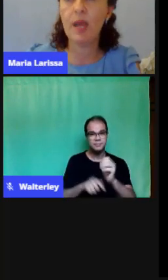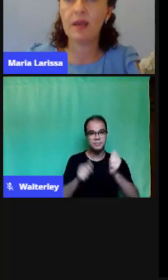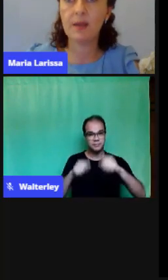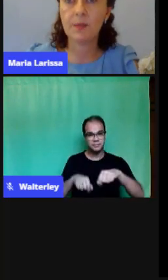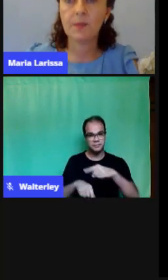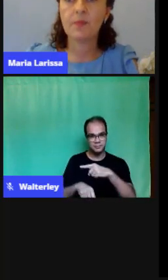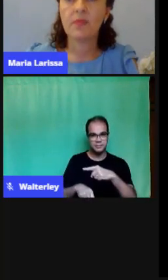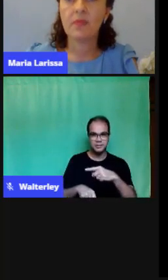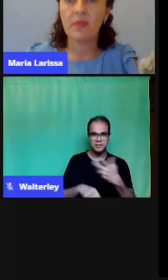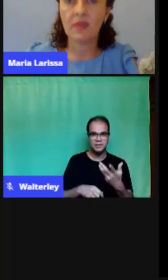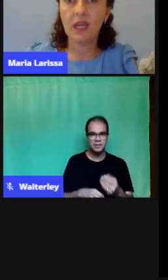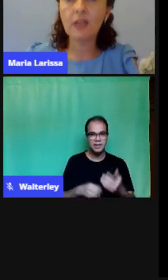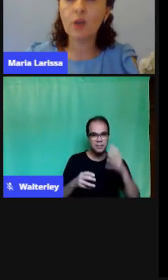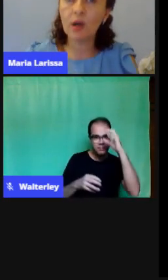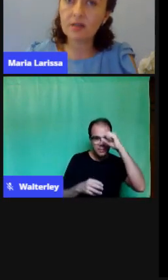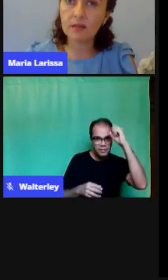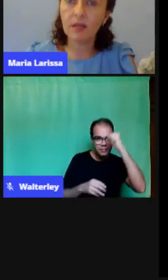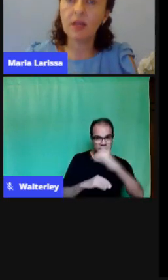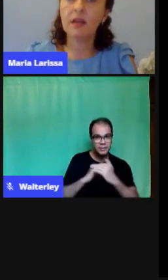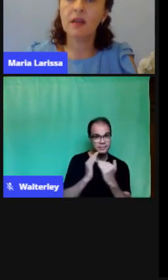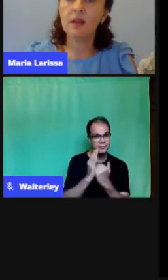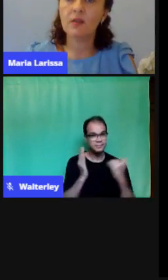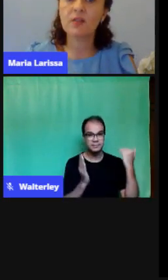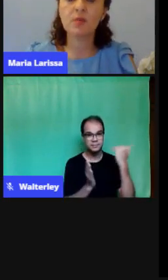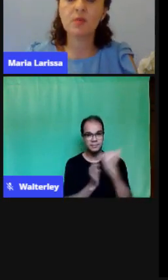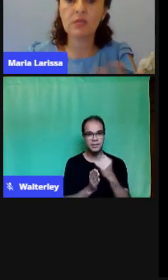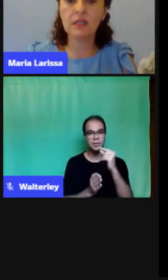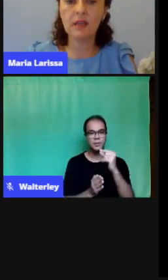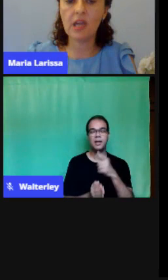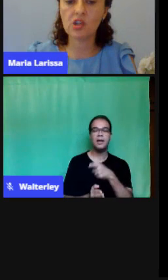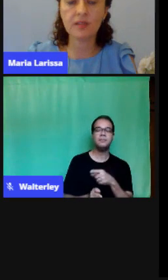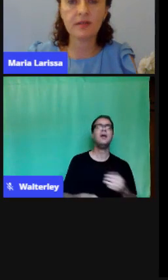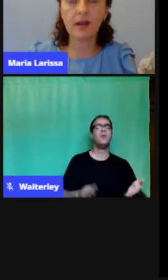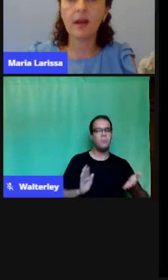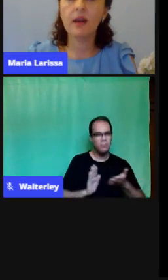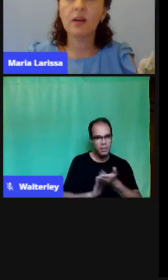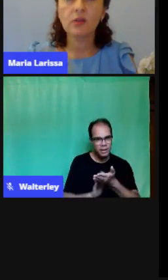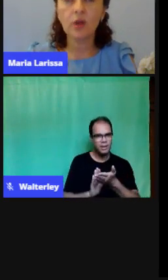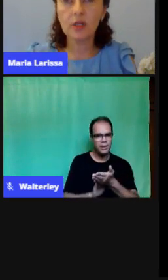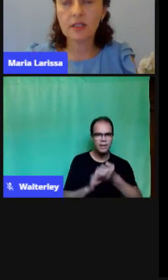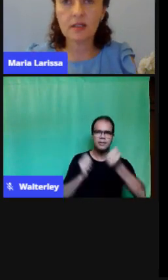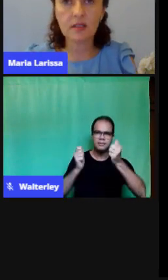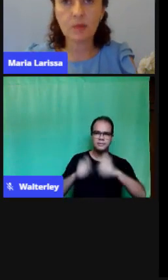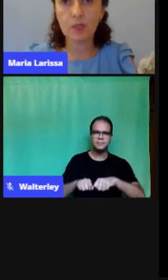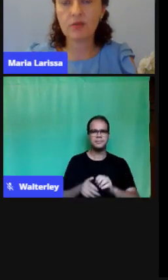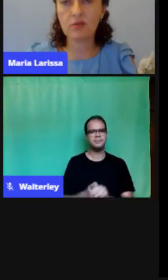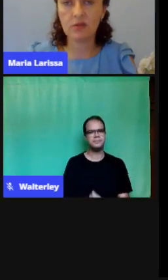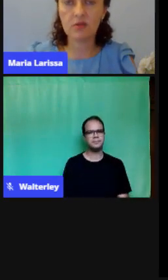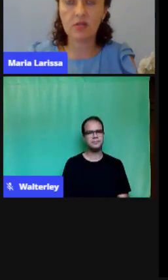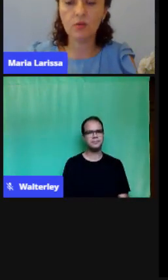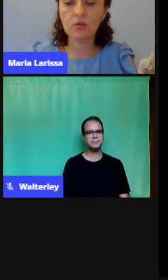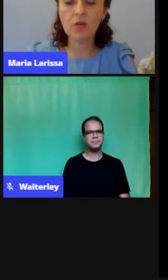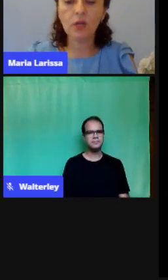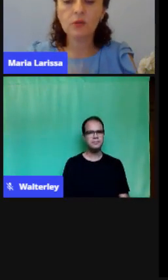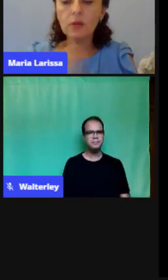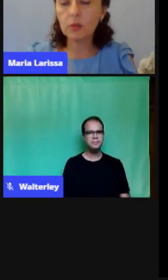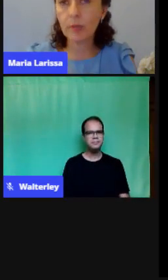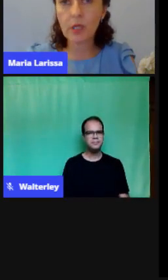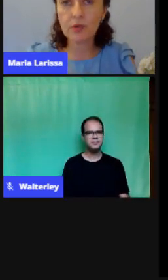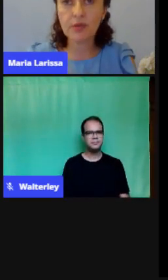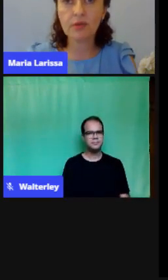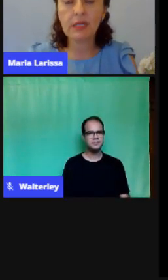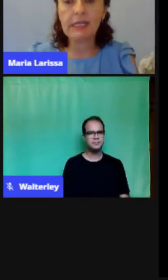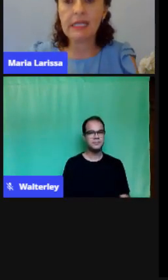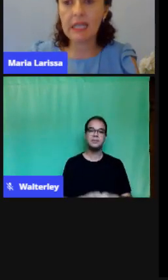esse feedback, né? E nós também. Nós vamos conseguir registrar todas as respostas dos nossos alunos,